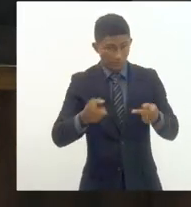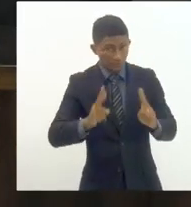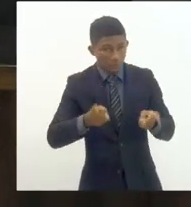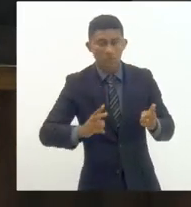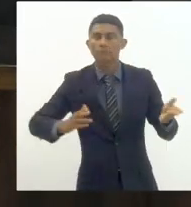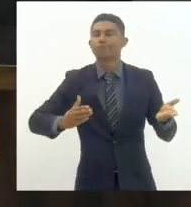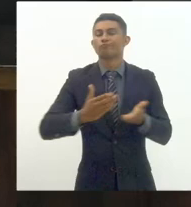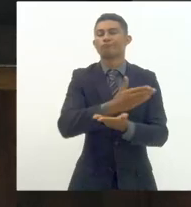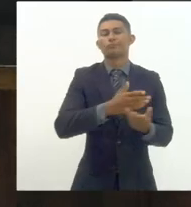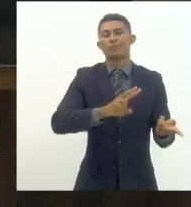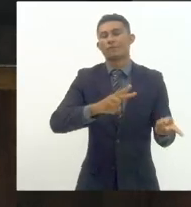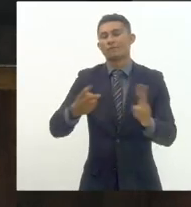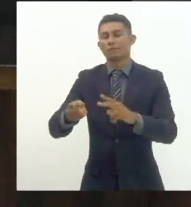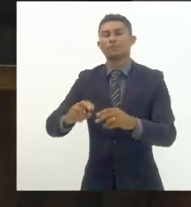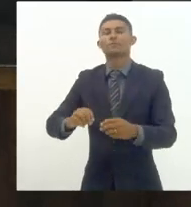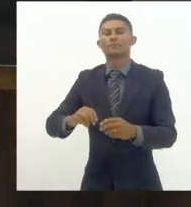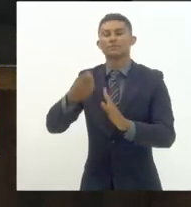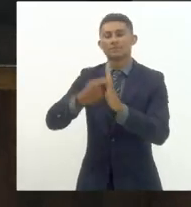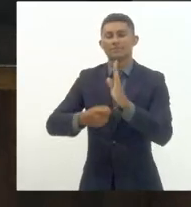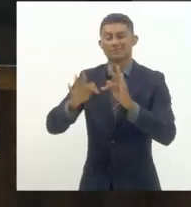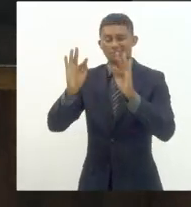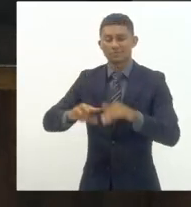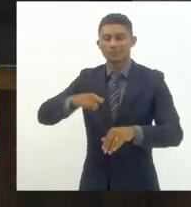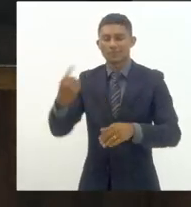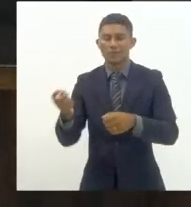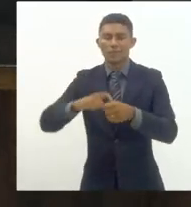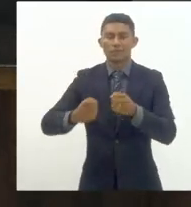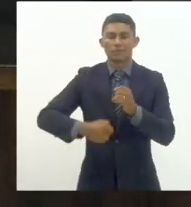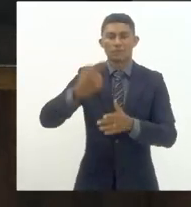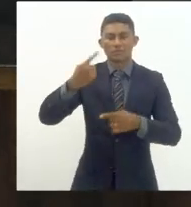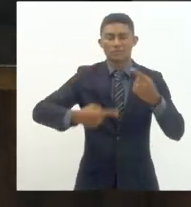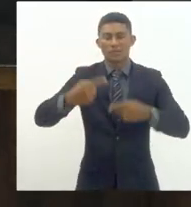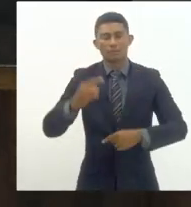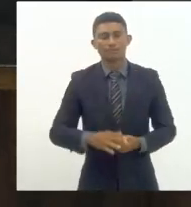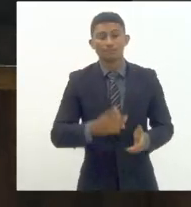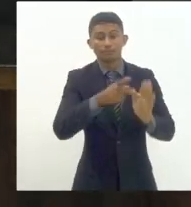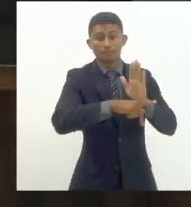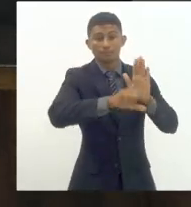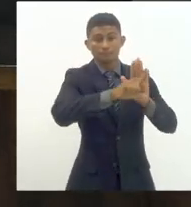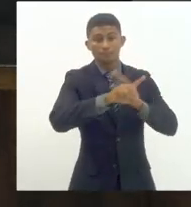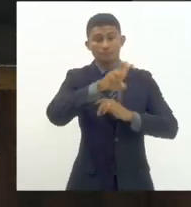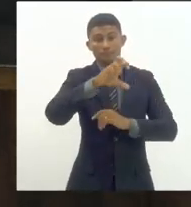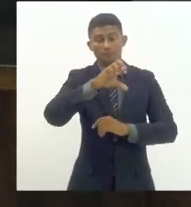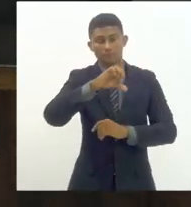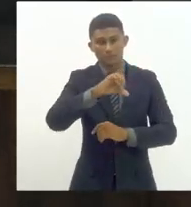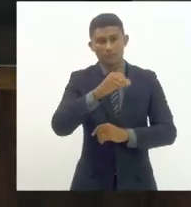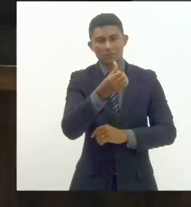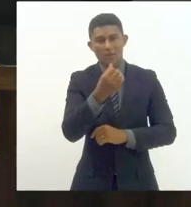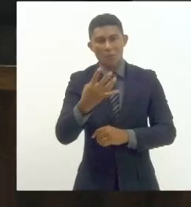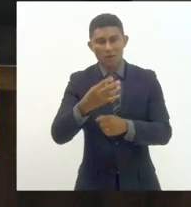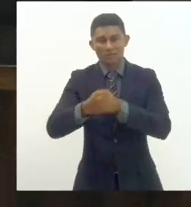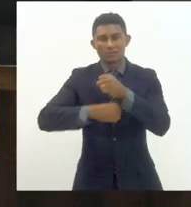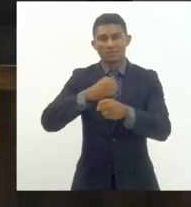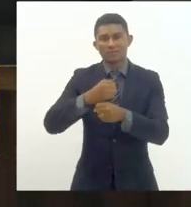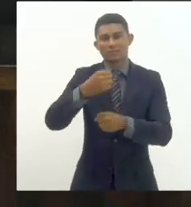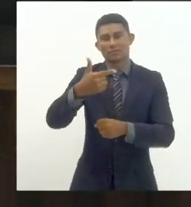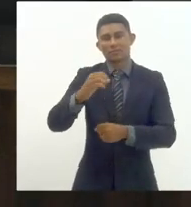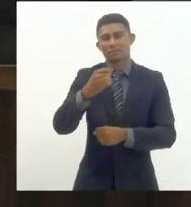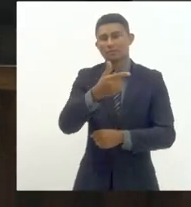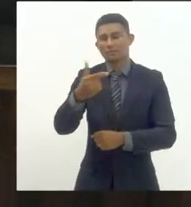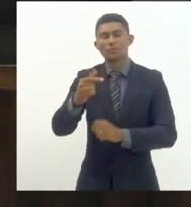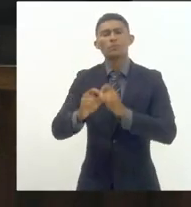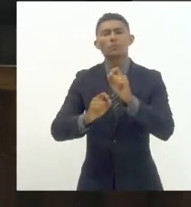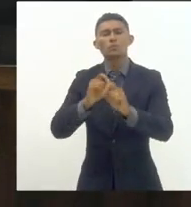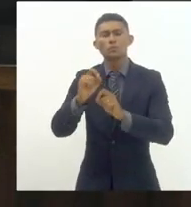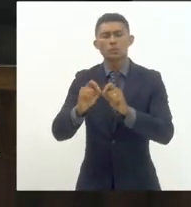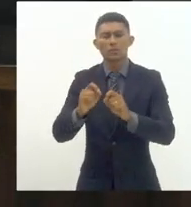aprovado. Vai a redação do vencido para a segunda discussão. Projeto de lei 5964 de 22, de autoria da deputada Renata Souza, que inclui o